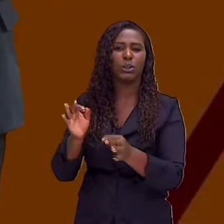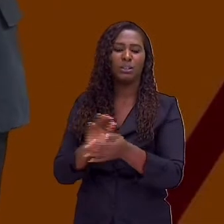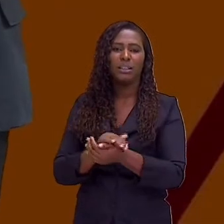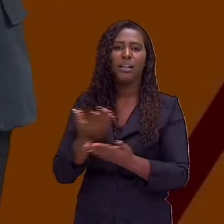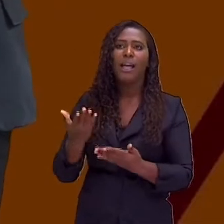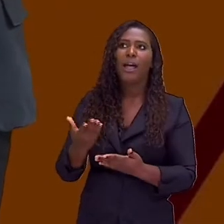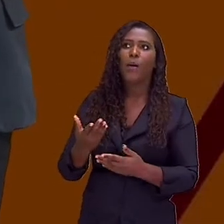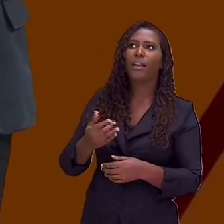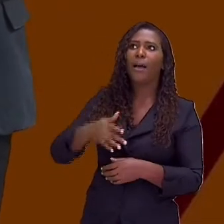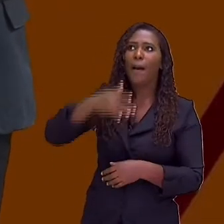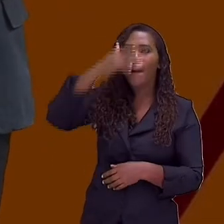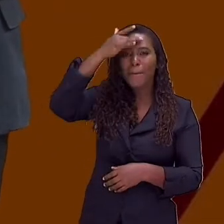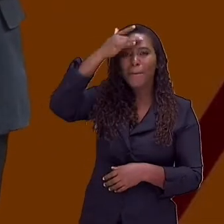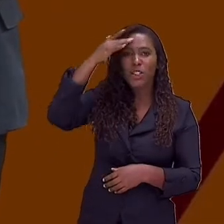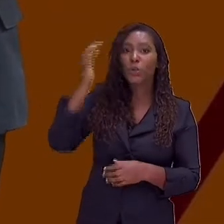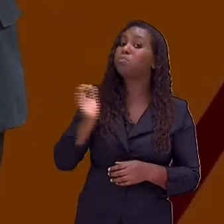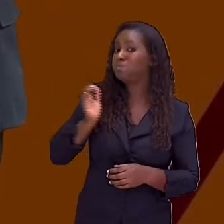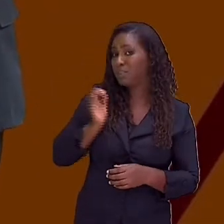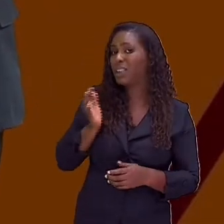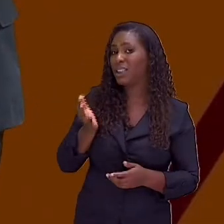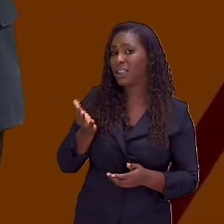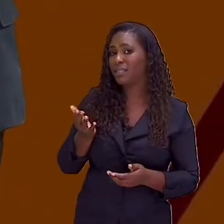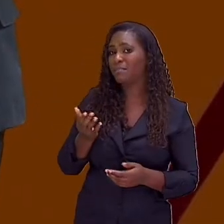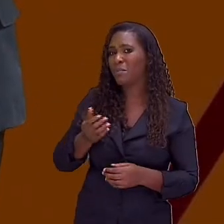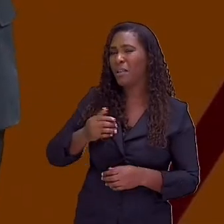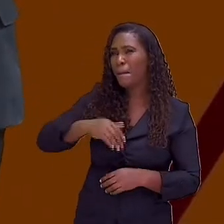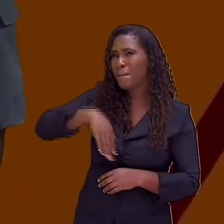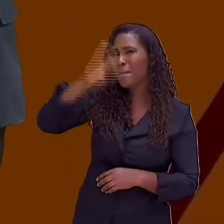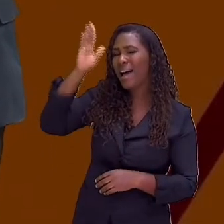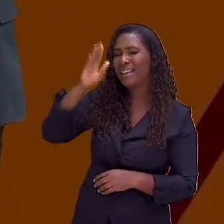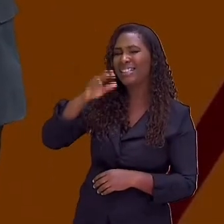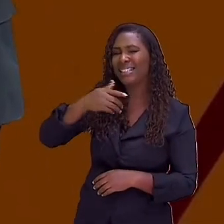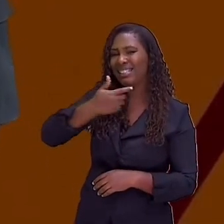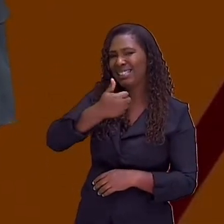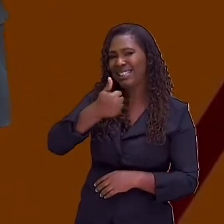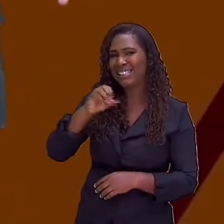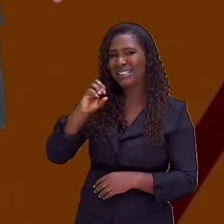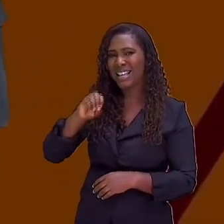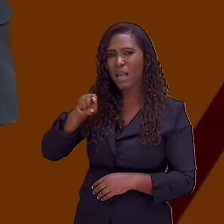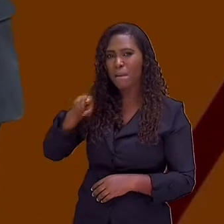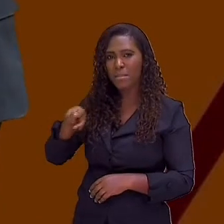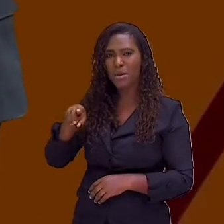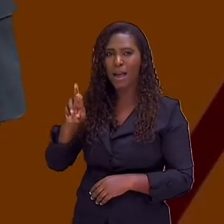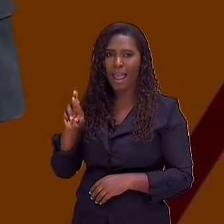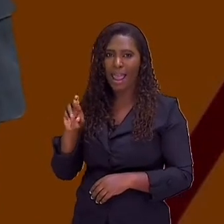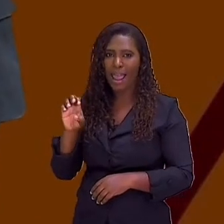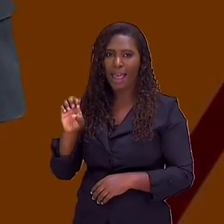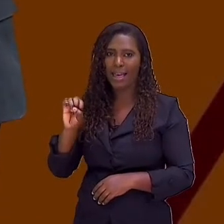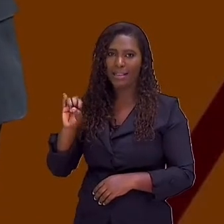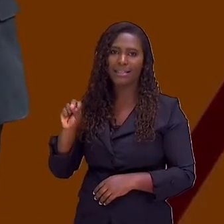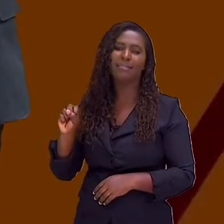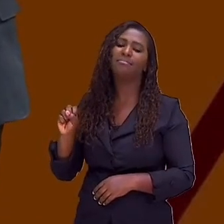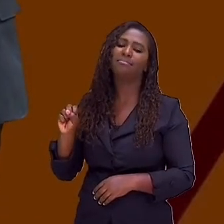nas eleições primárias, onde eram escolhidos aqueles que votariam nos deputados e